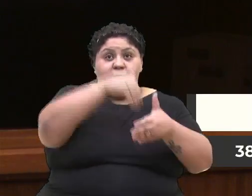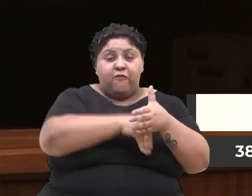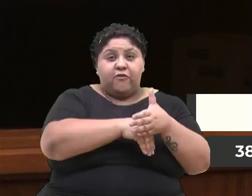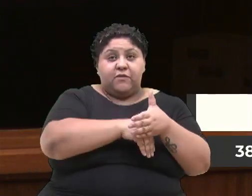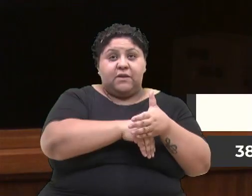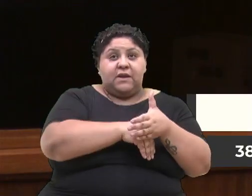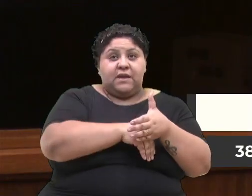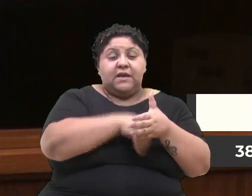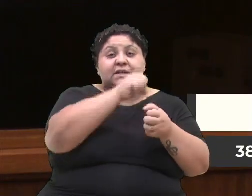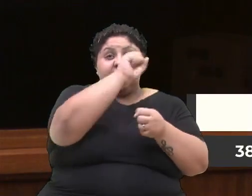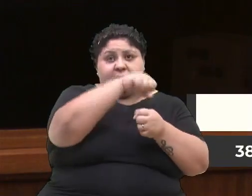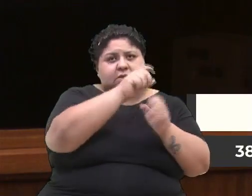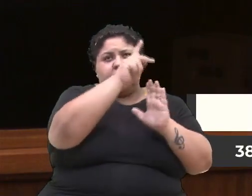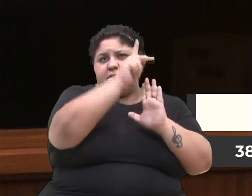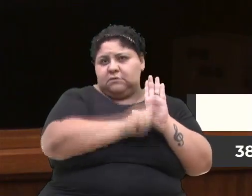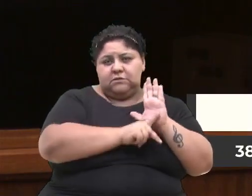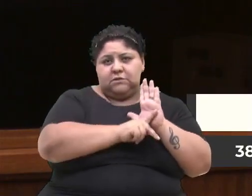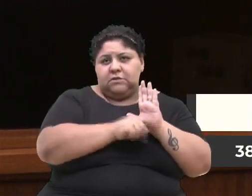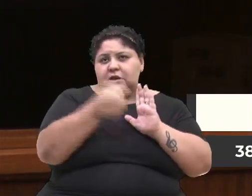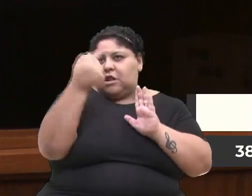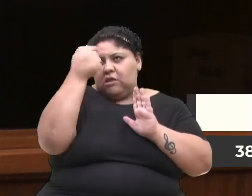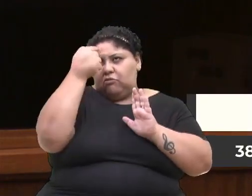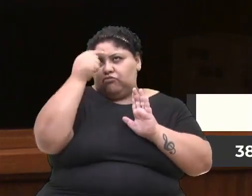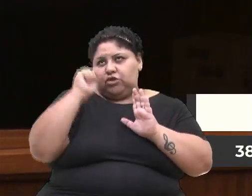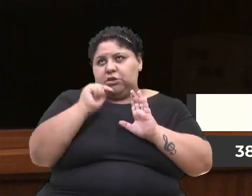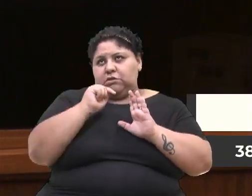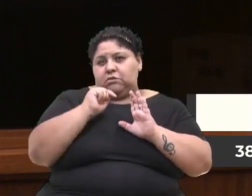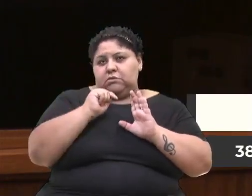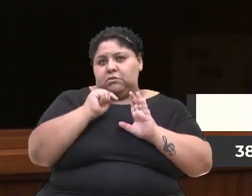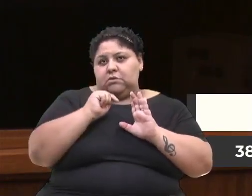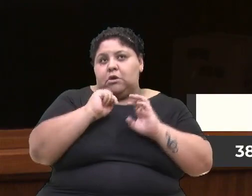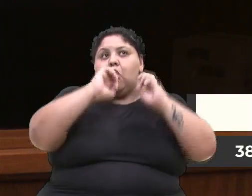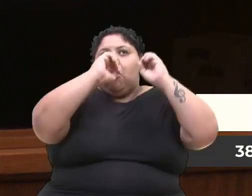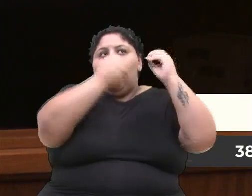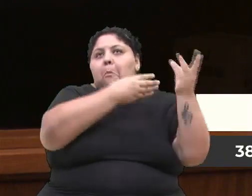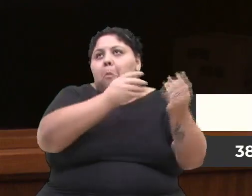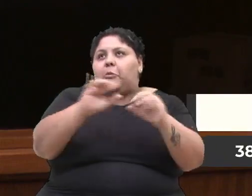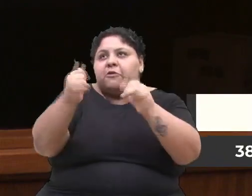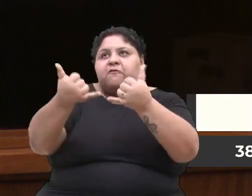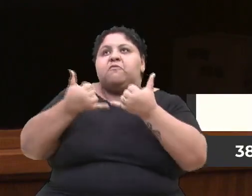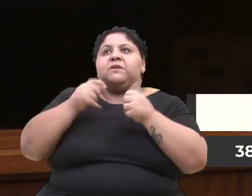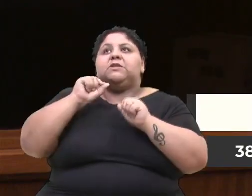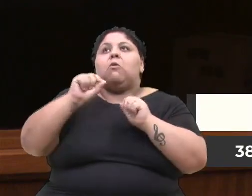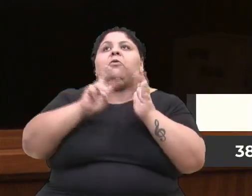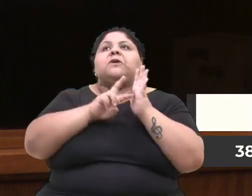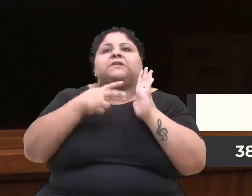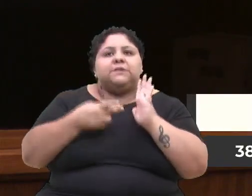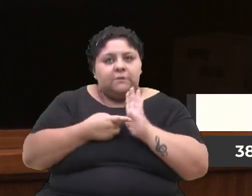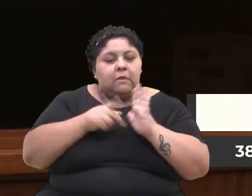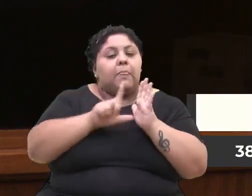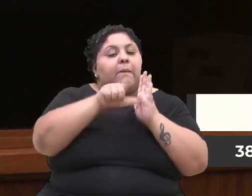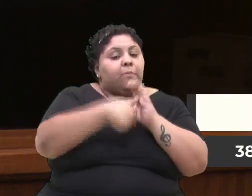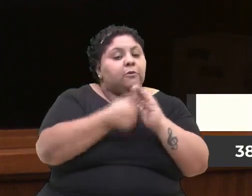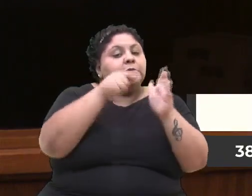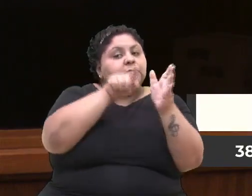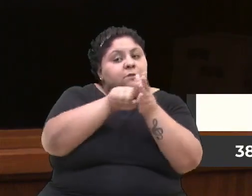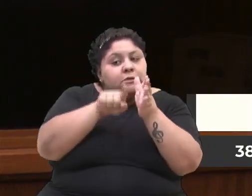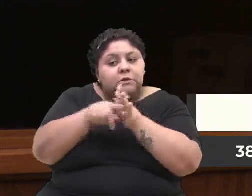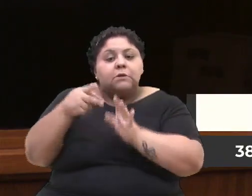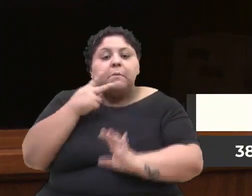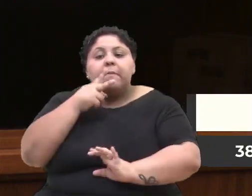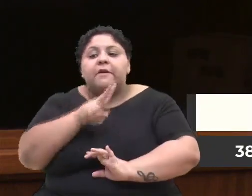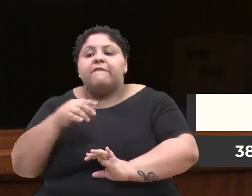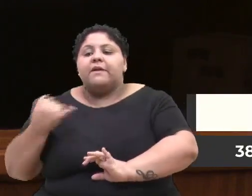ao projeto, não tinha maior conhecimento do que era. Fui pesquisar agora para ver a